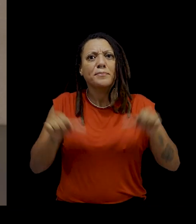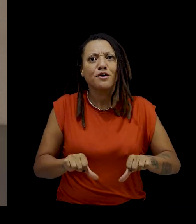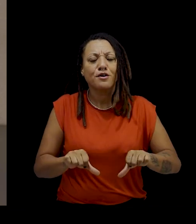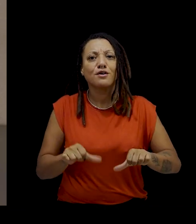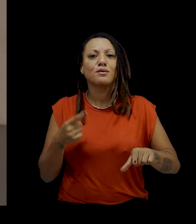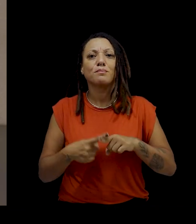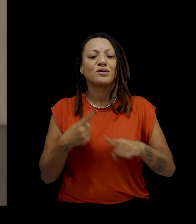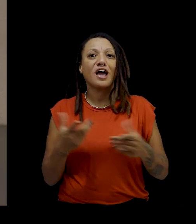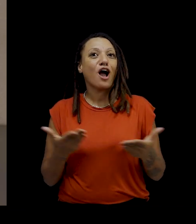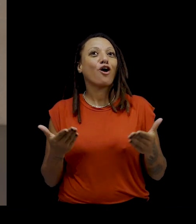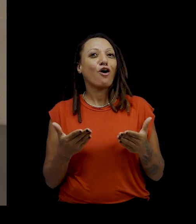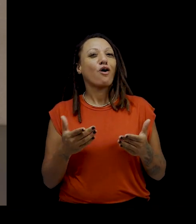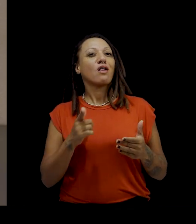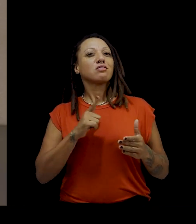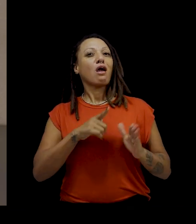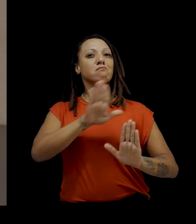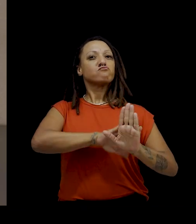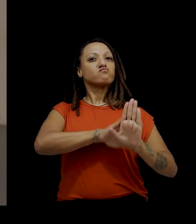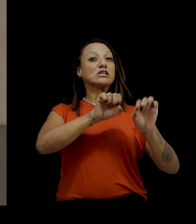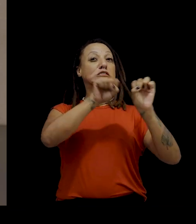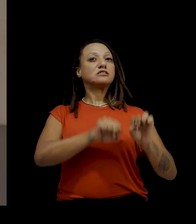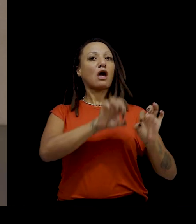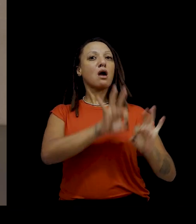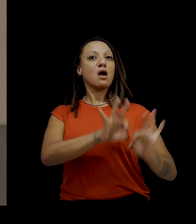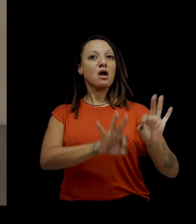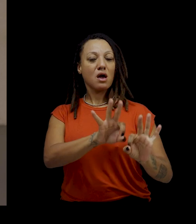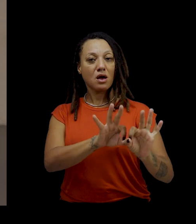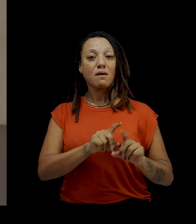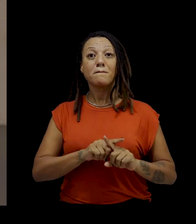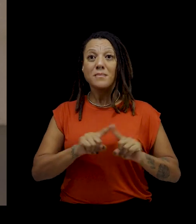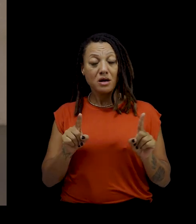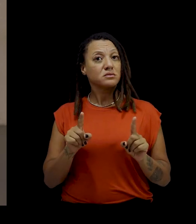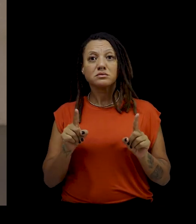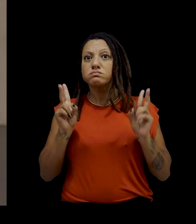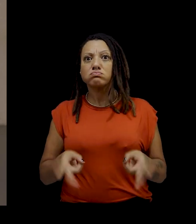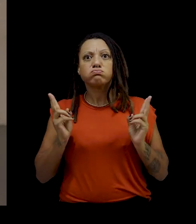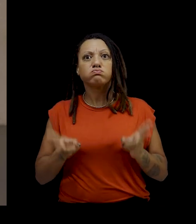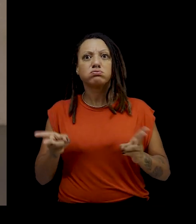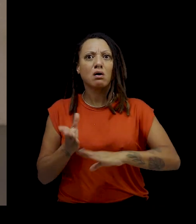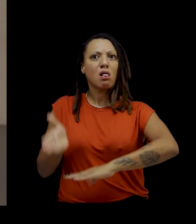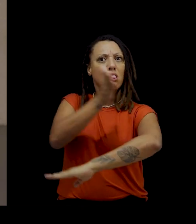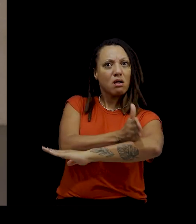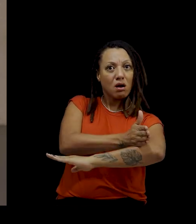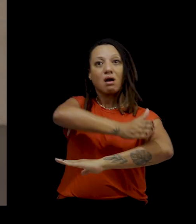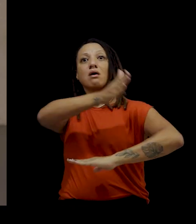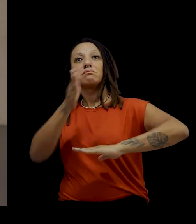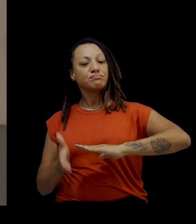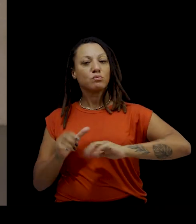está muito mais sistematizado e organizado. Mas isso não mudou, só